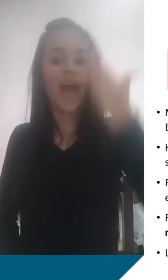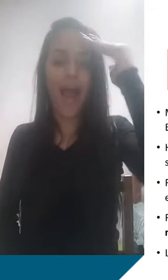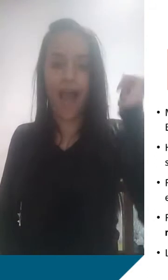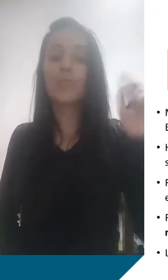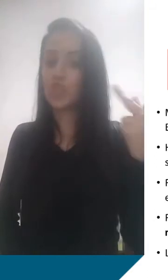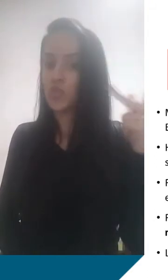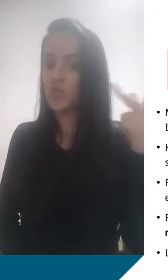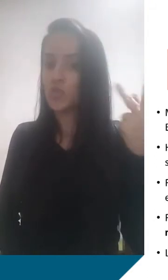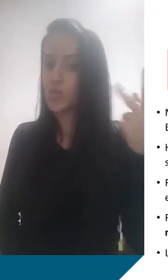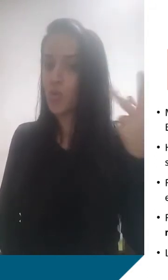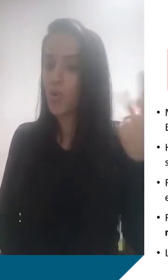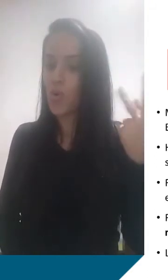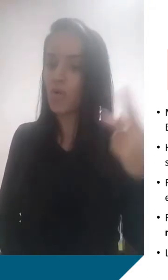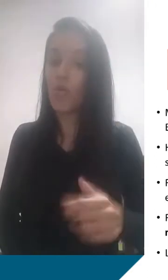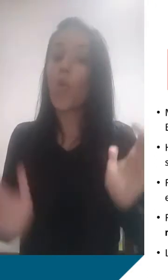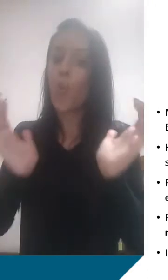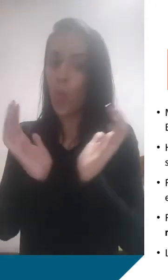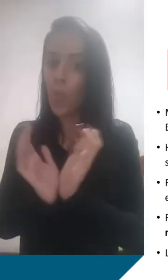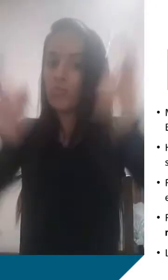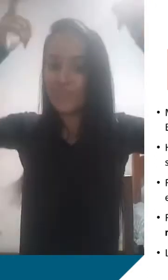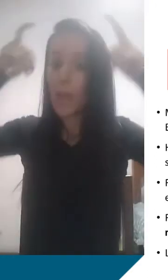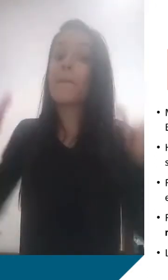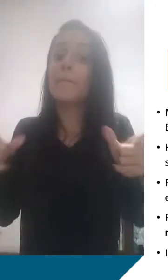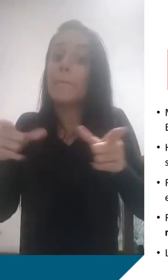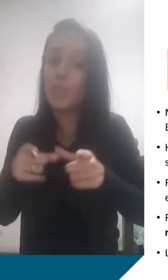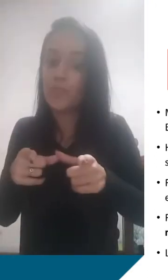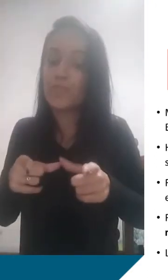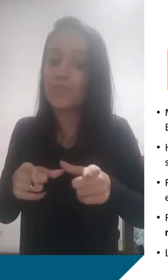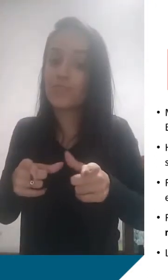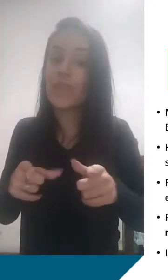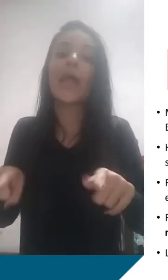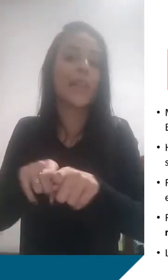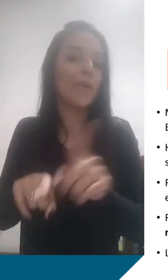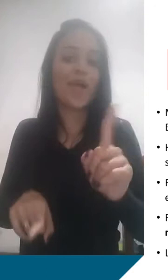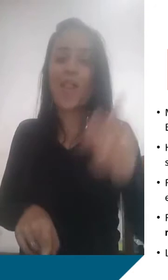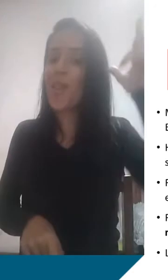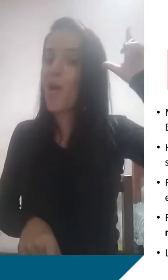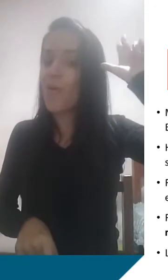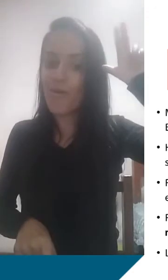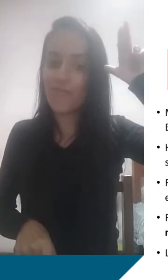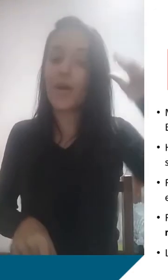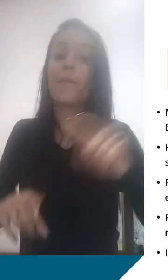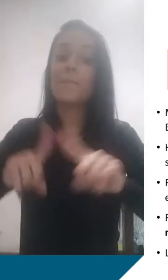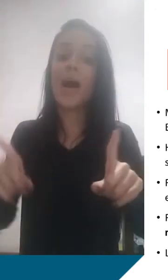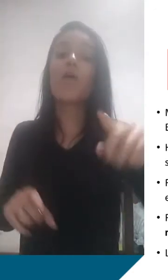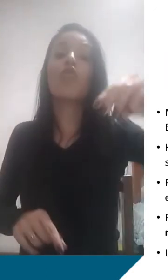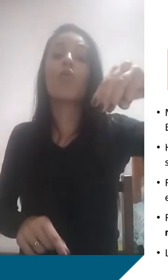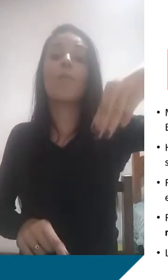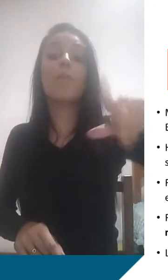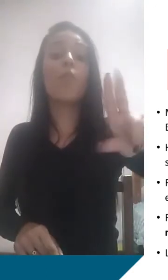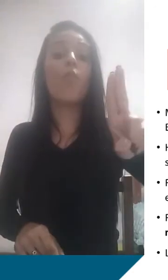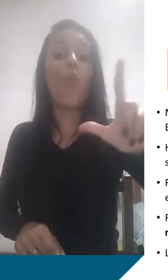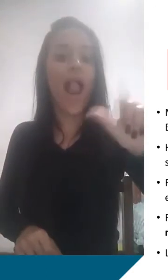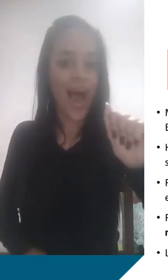historicamente que a comitiva de Dom Pedro era muito menor e que não eram cavalos, e sim mulas que